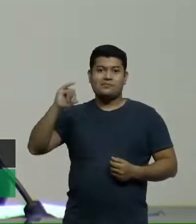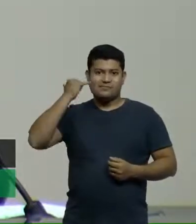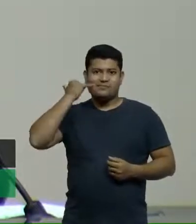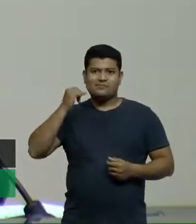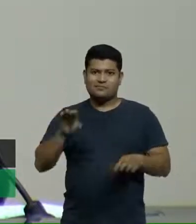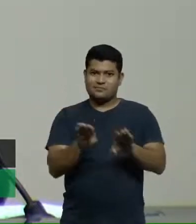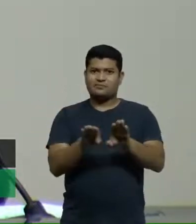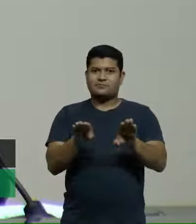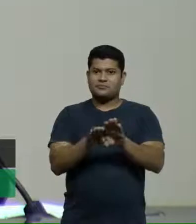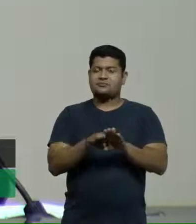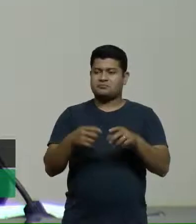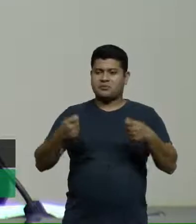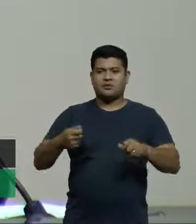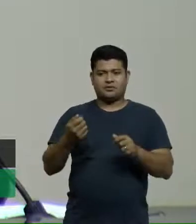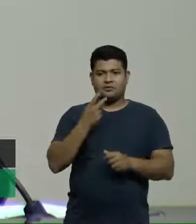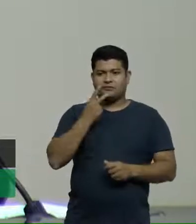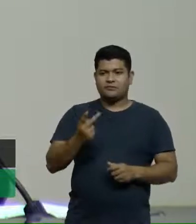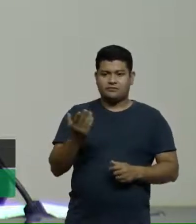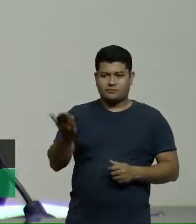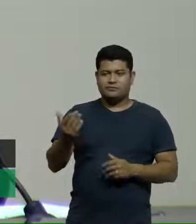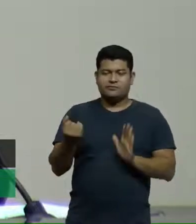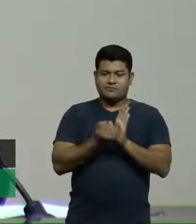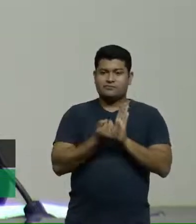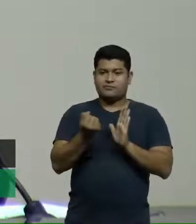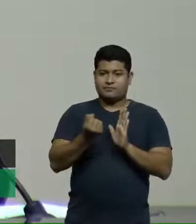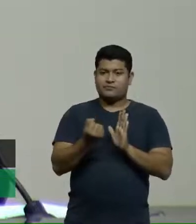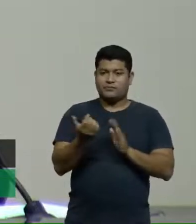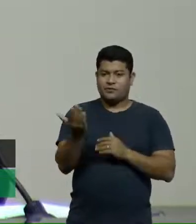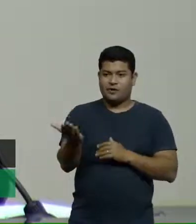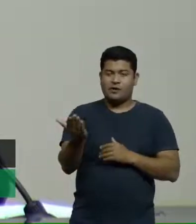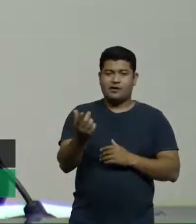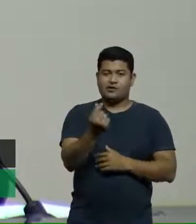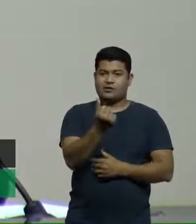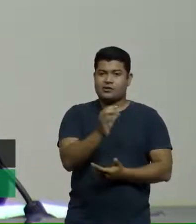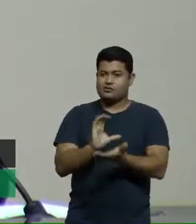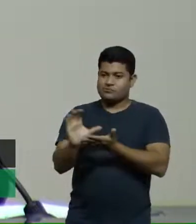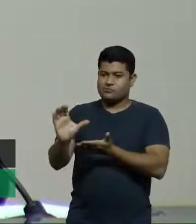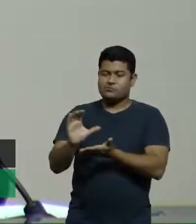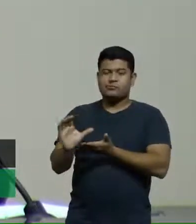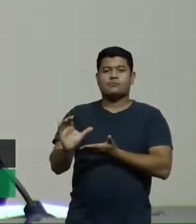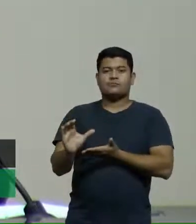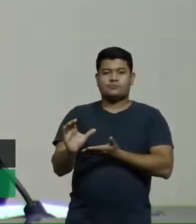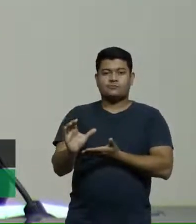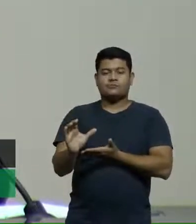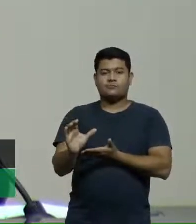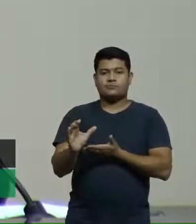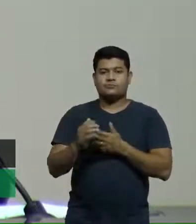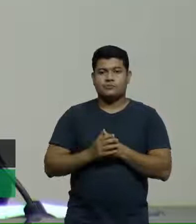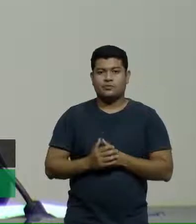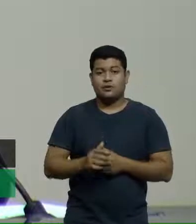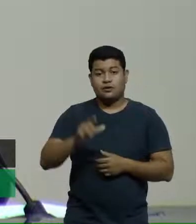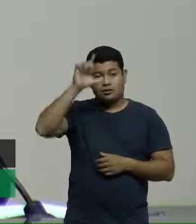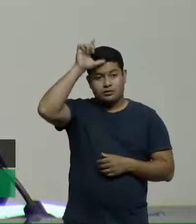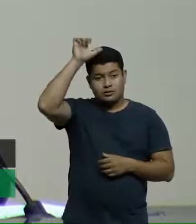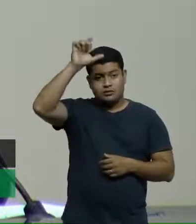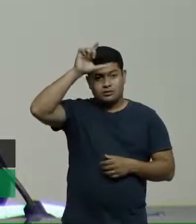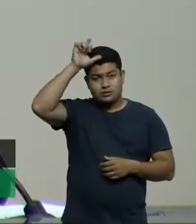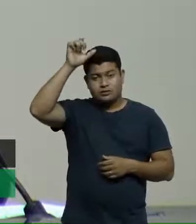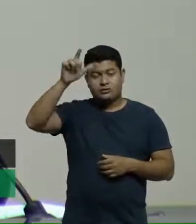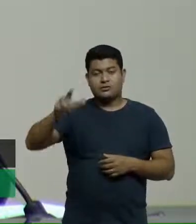que registrar, destinou esses recursos também, deputado Sargento Lima.